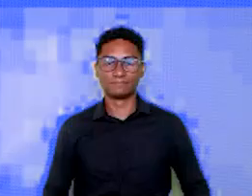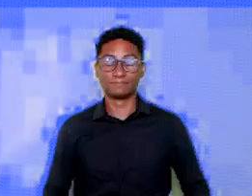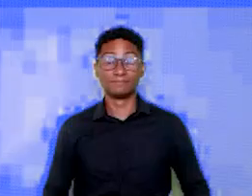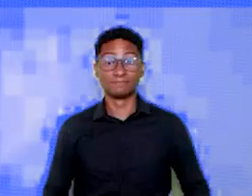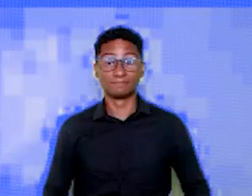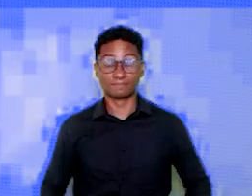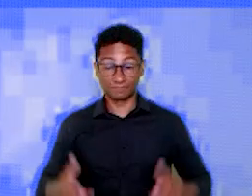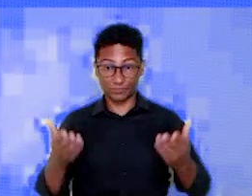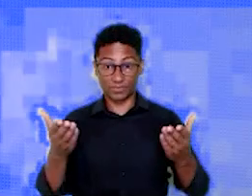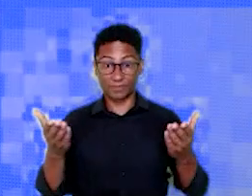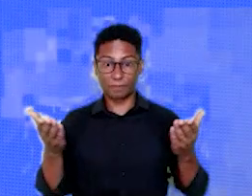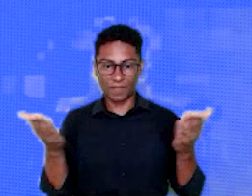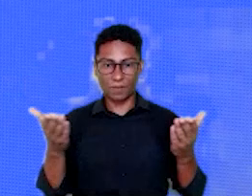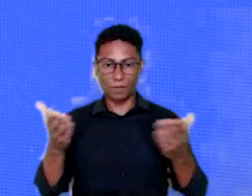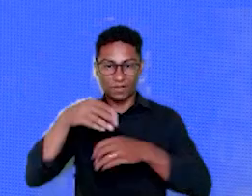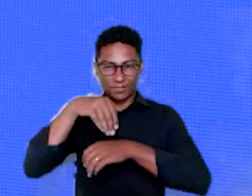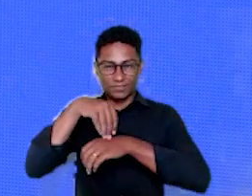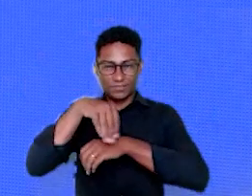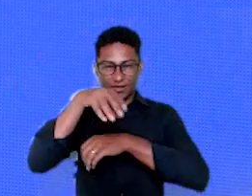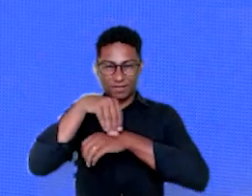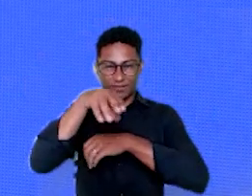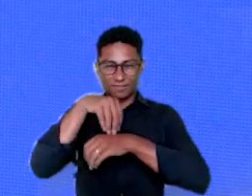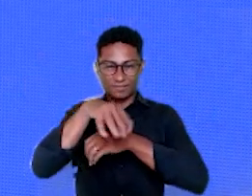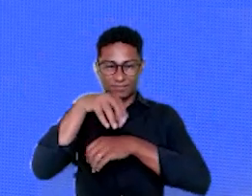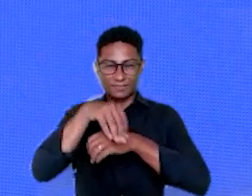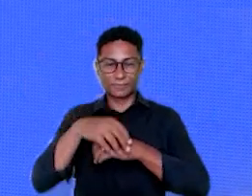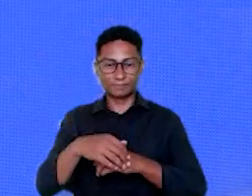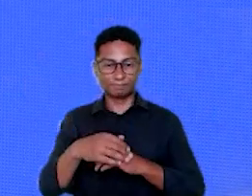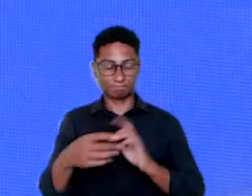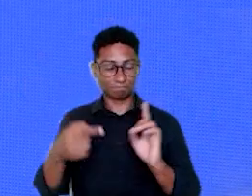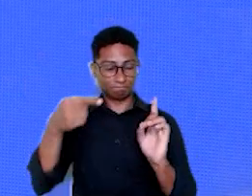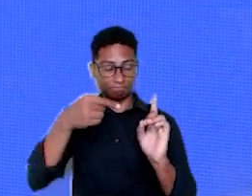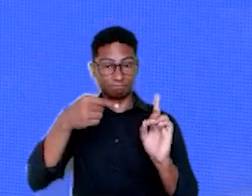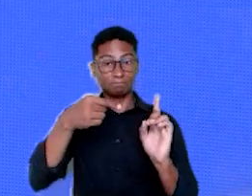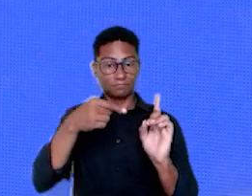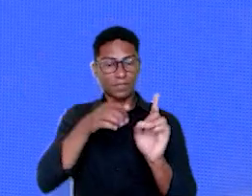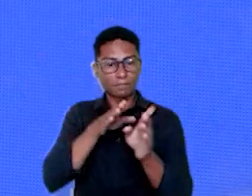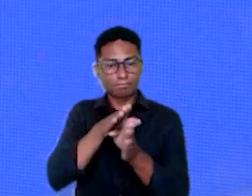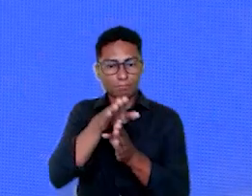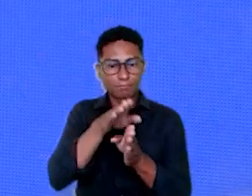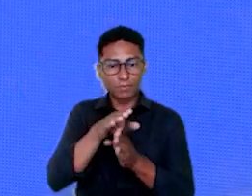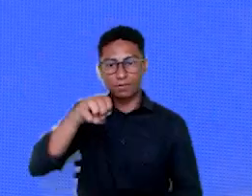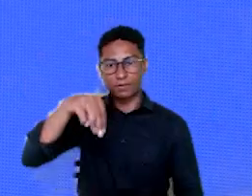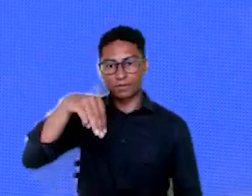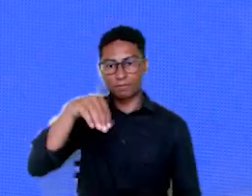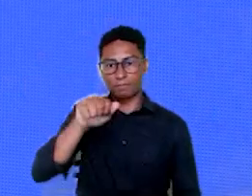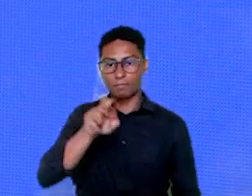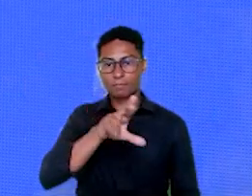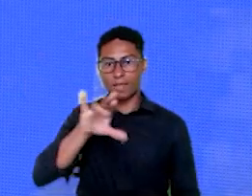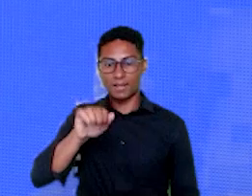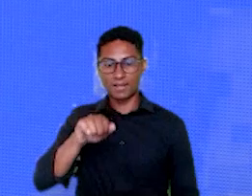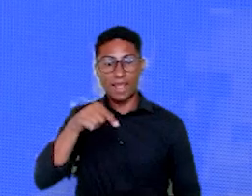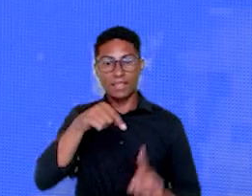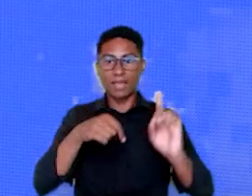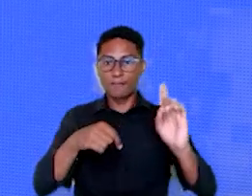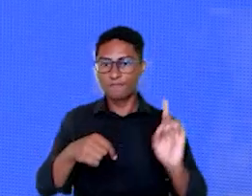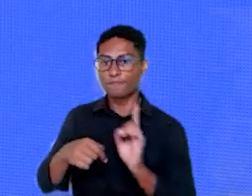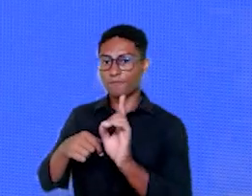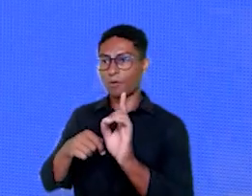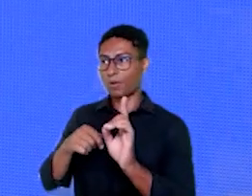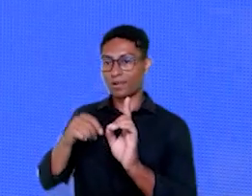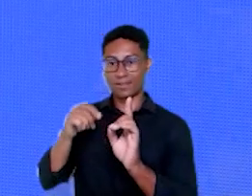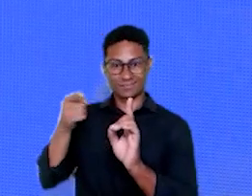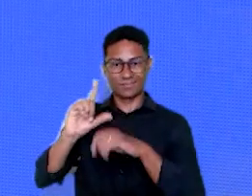E agora vamos para as dicas práticas. A consultora do Sebrae, Marília Freitas, foi até a loja da Andrea para conhecer quais